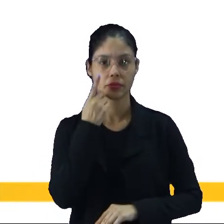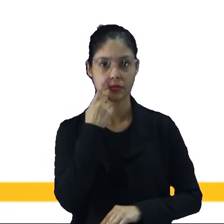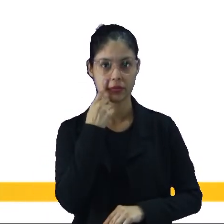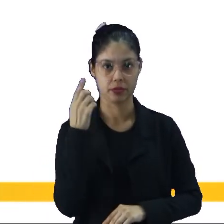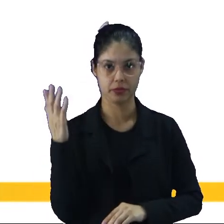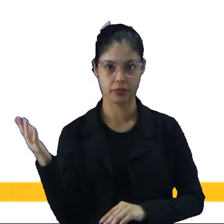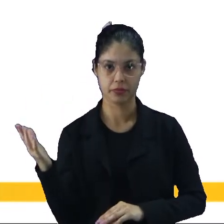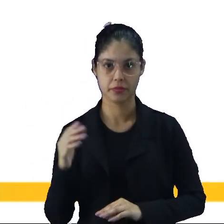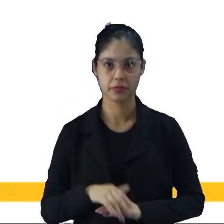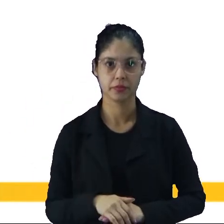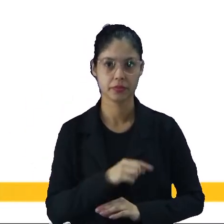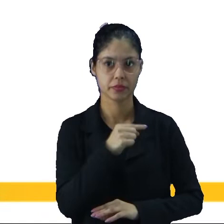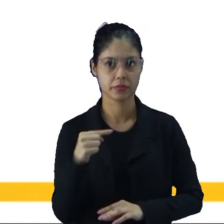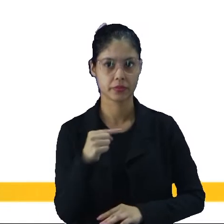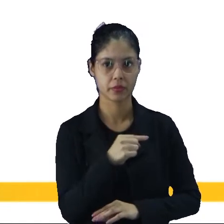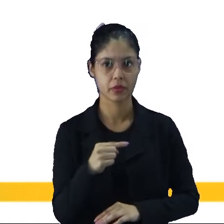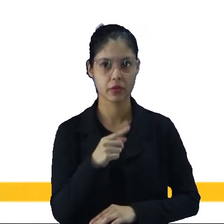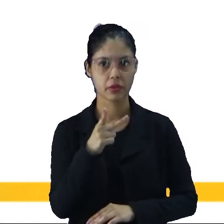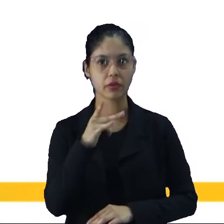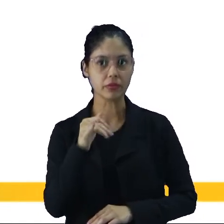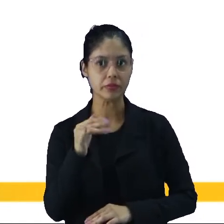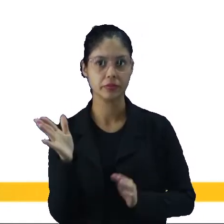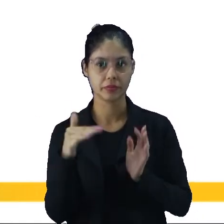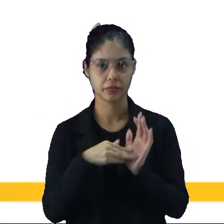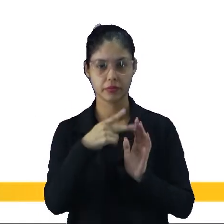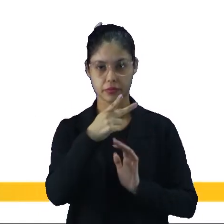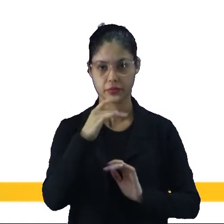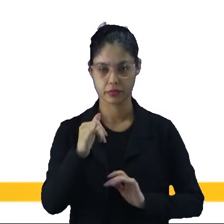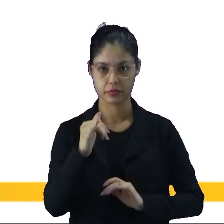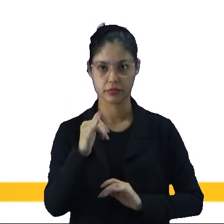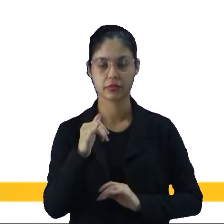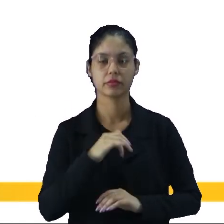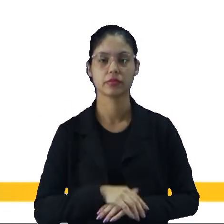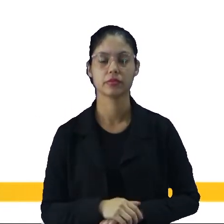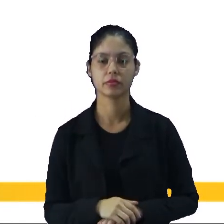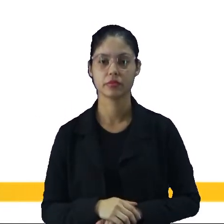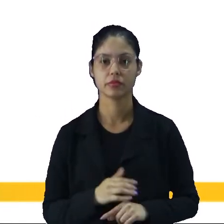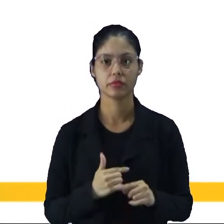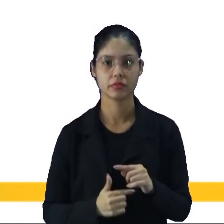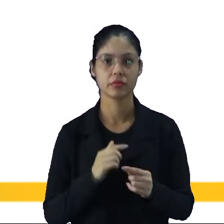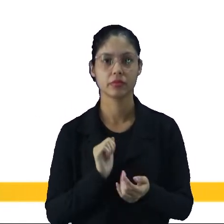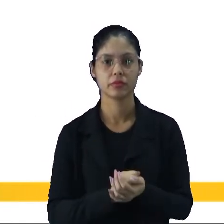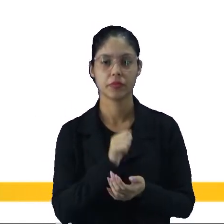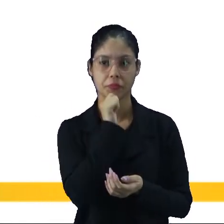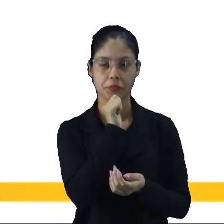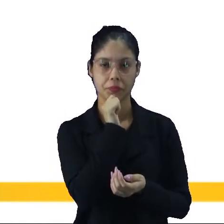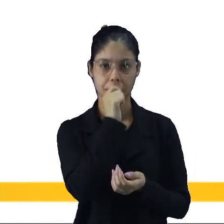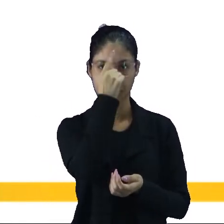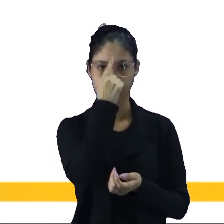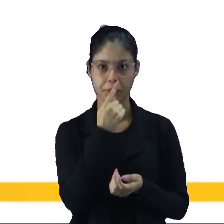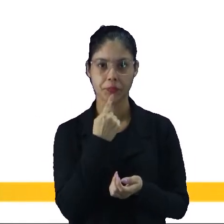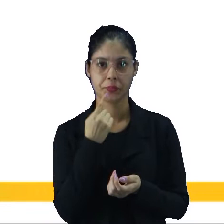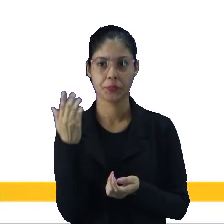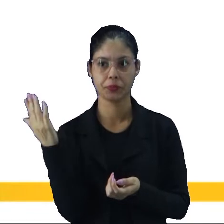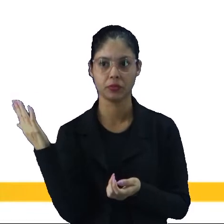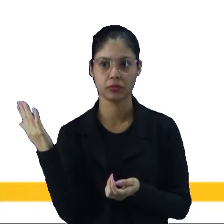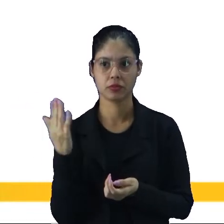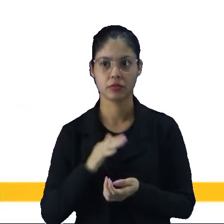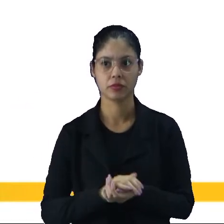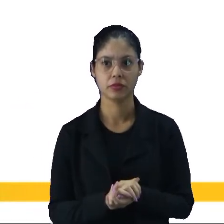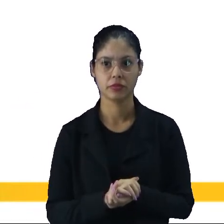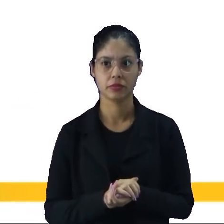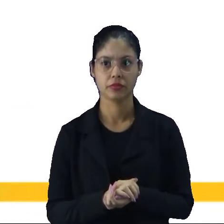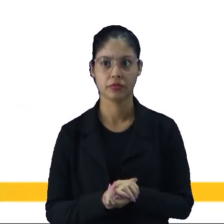Observa bem aqui, ó. De menos π sobre 2 a π sobre 2, ela tem isso aqui, ó. Isso aqui, ó.